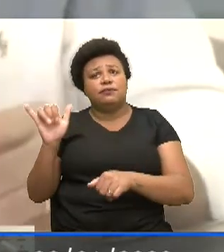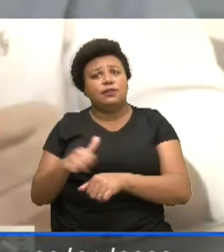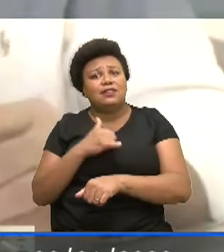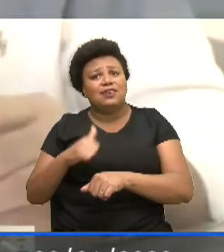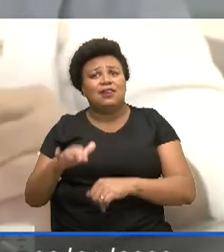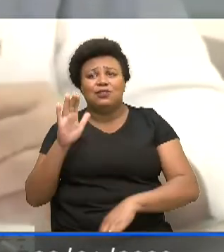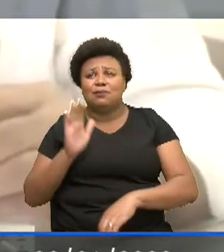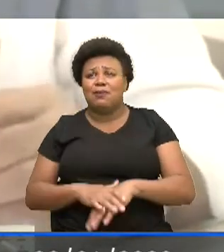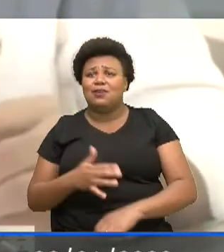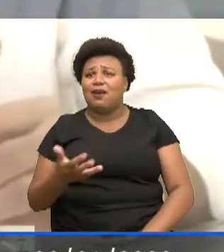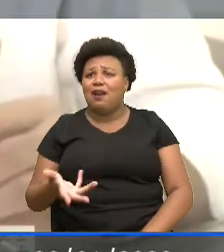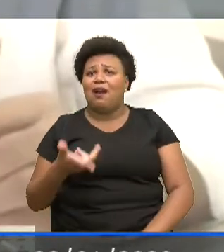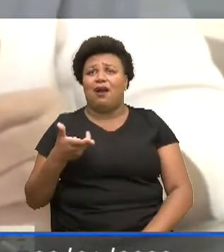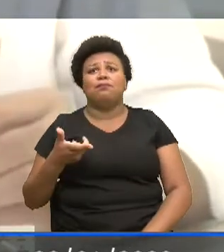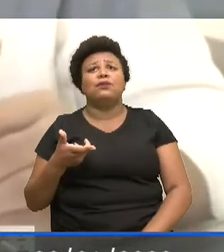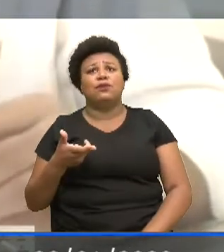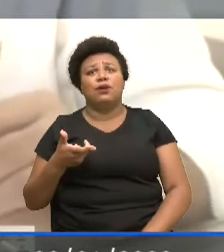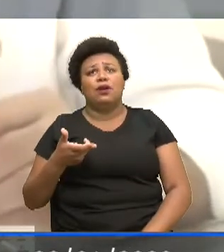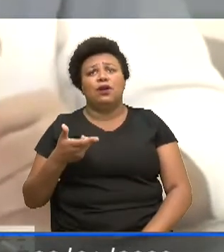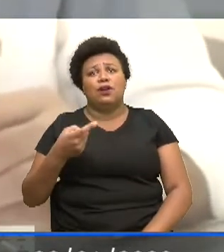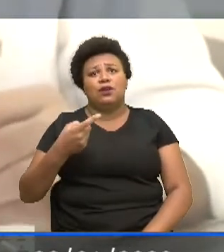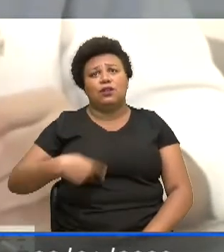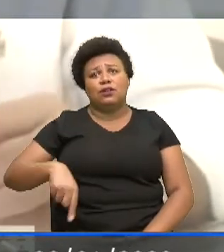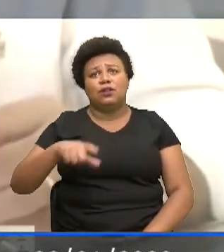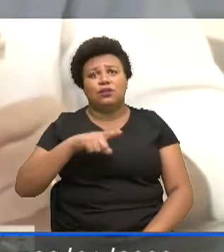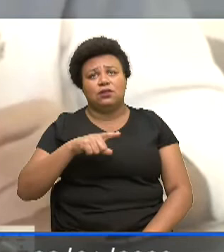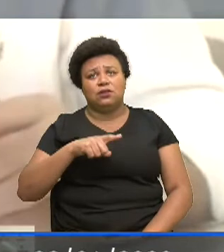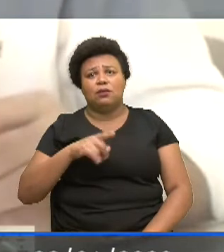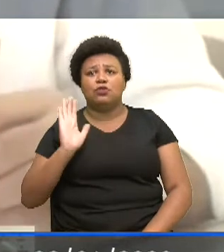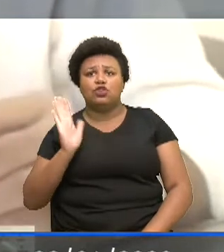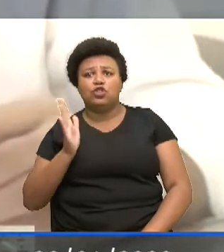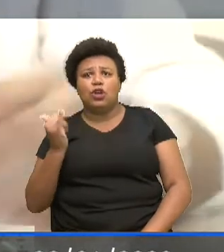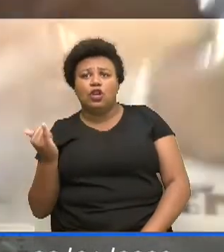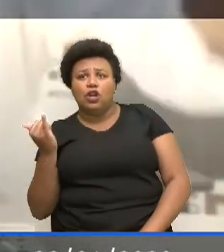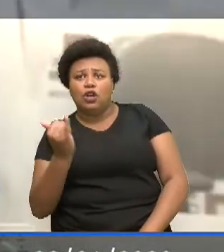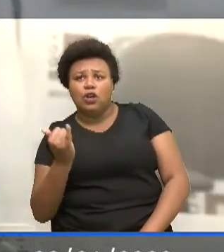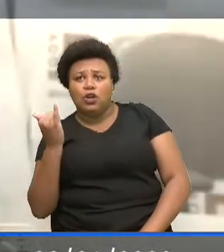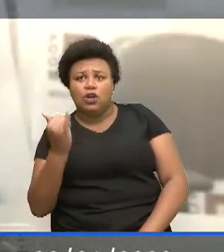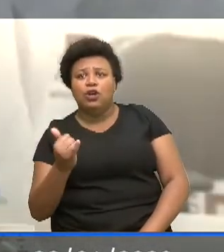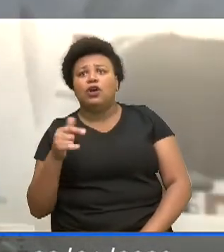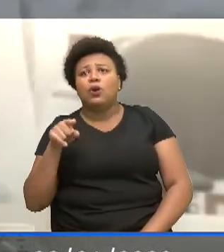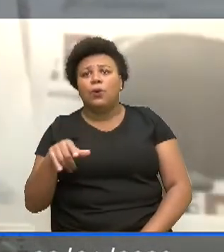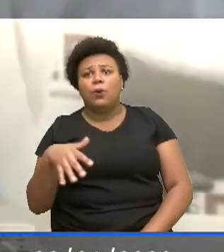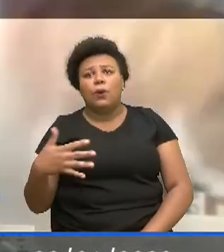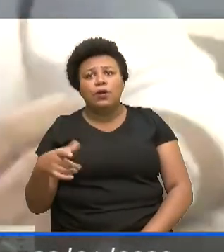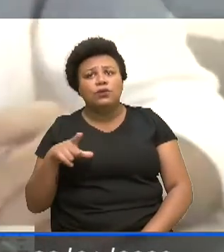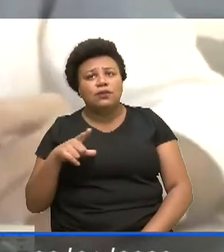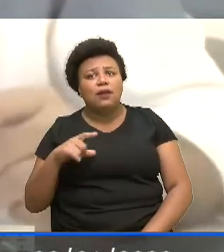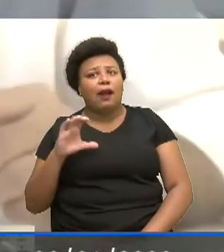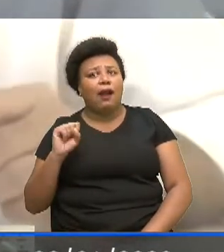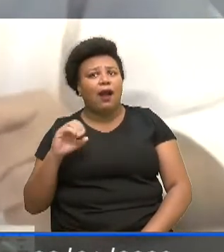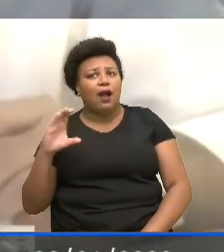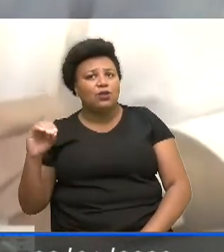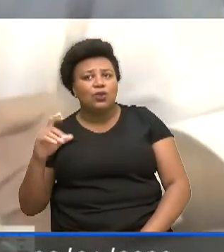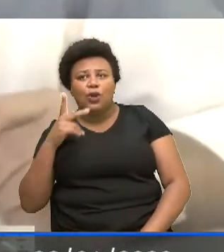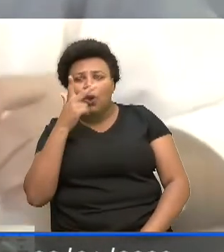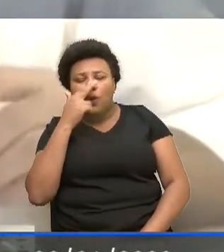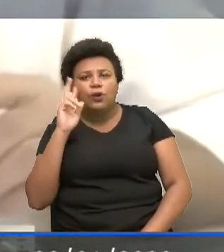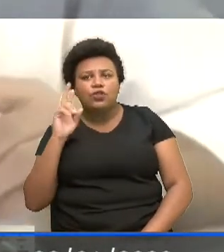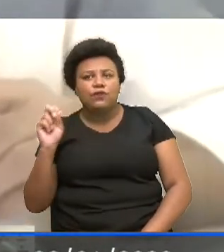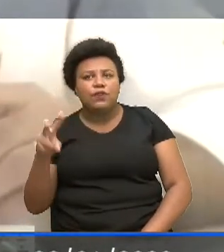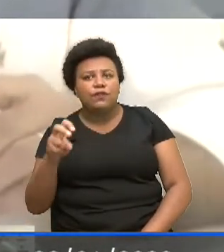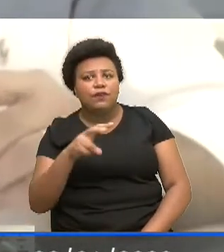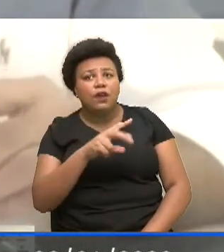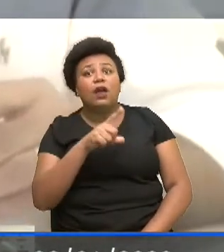mais rapidamente e a gente ter notificados e quando a gente tiver esses casos, como a gente tem visto, e